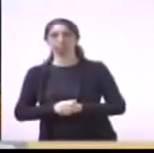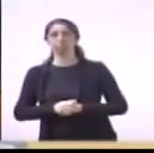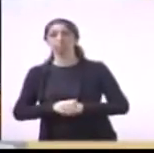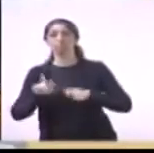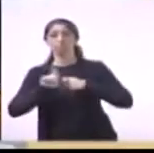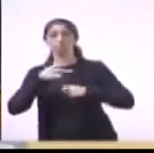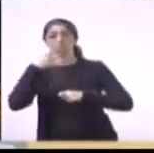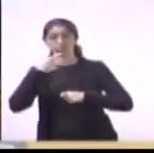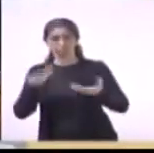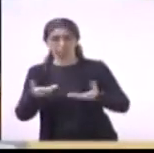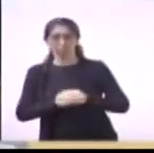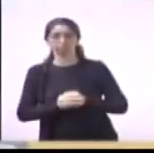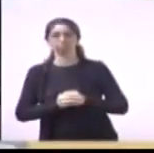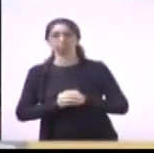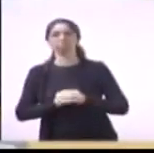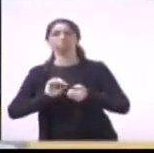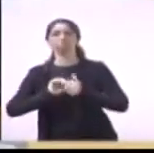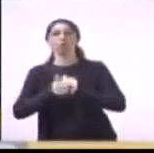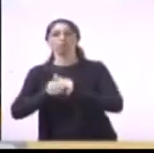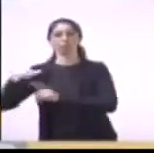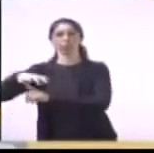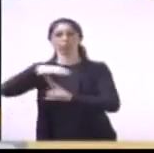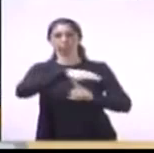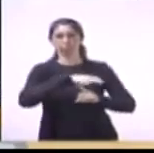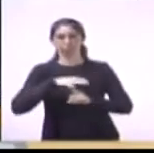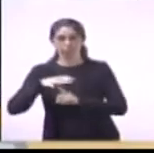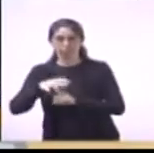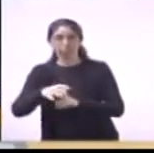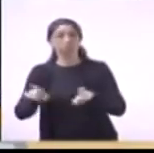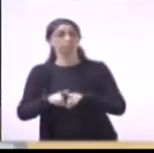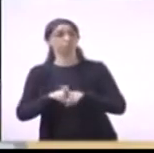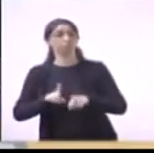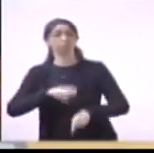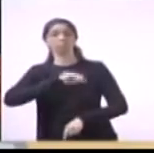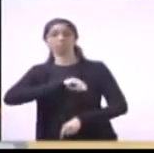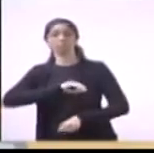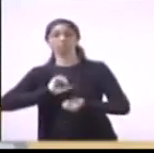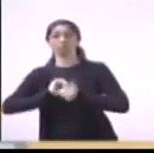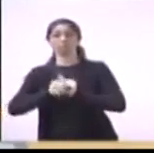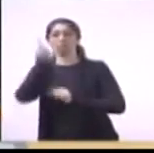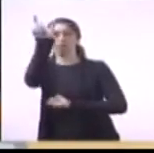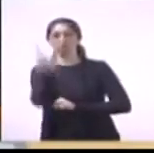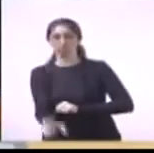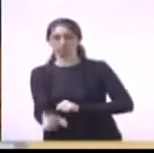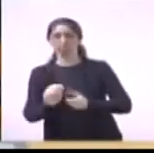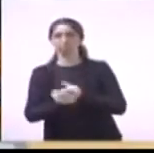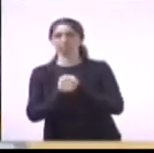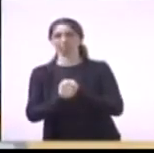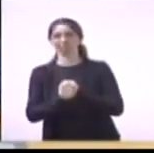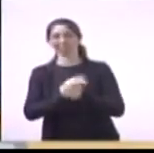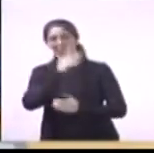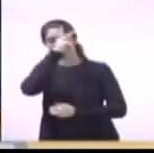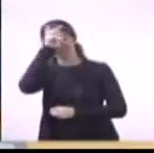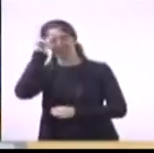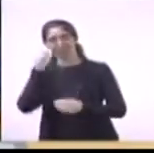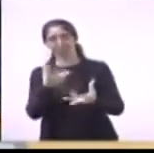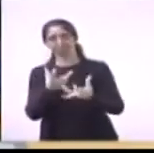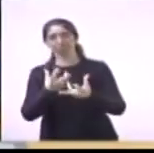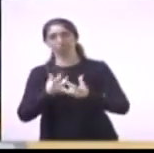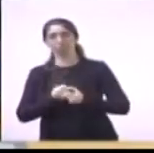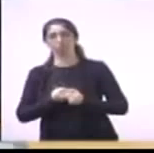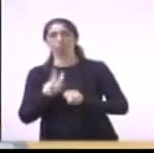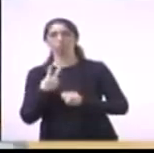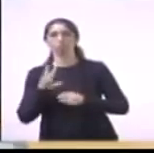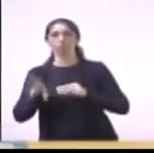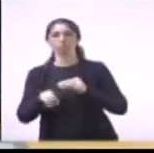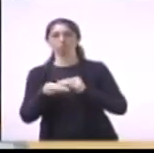a academia ao ar livre e também a questão do Bolsa Atleta. Então, queria só parabenizar o Executivo por estar atendendo as duas emendas que eu